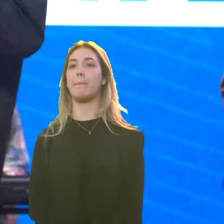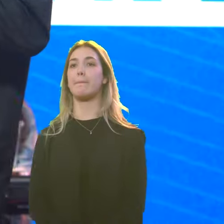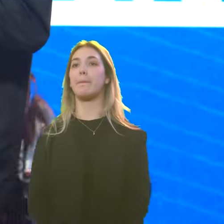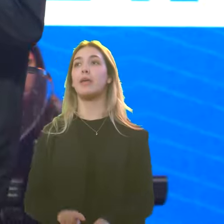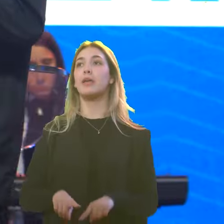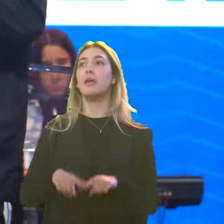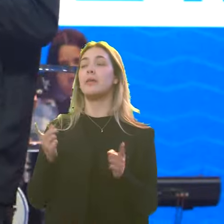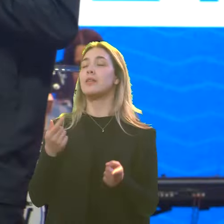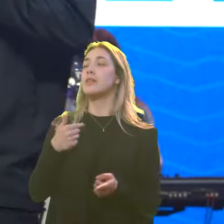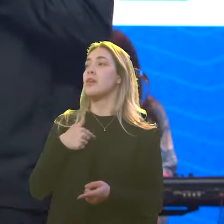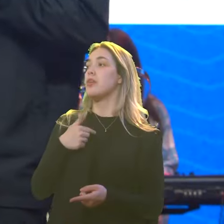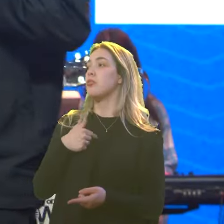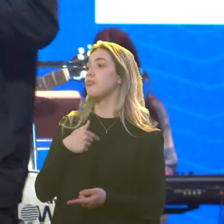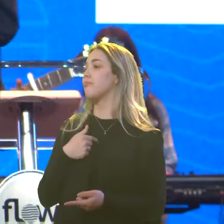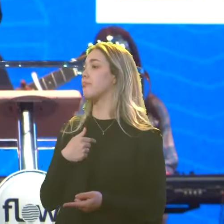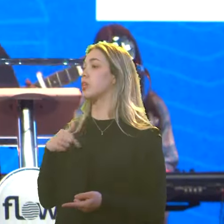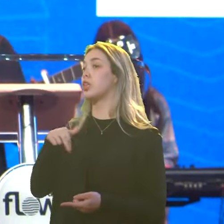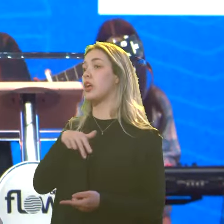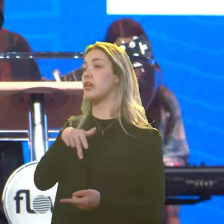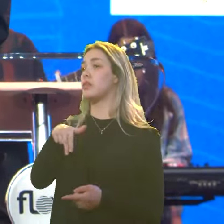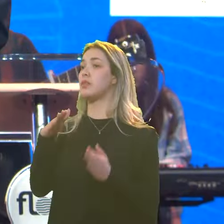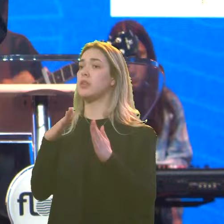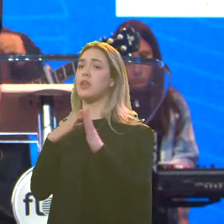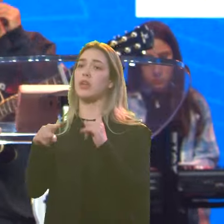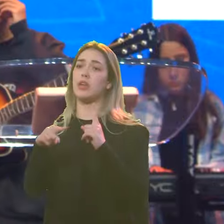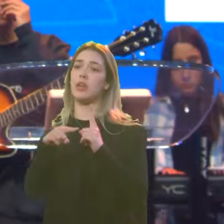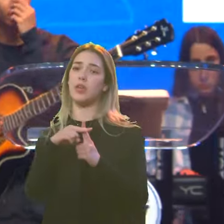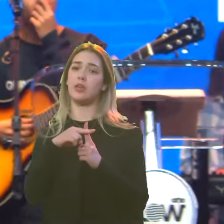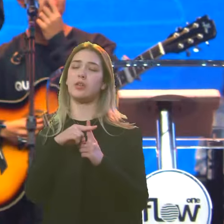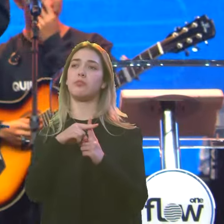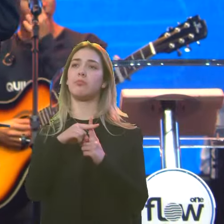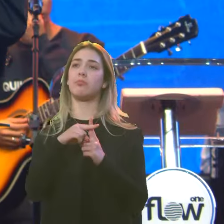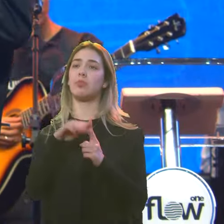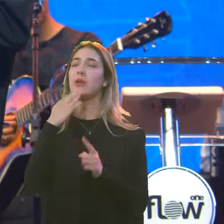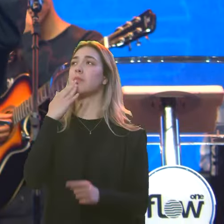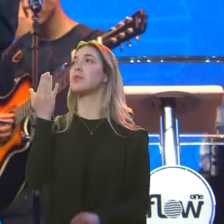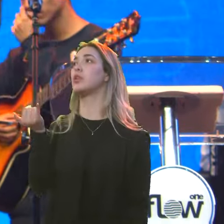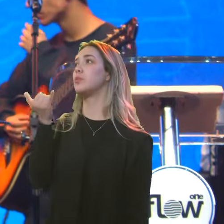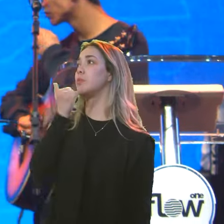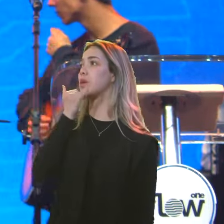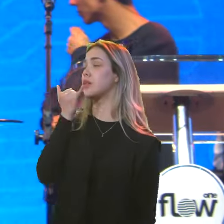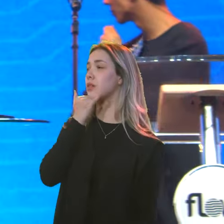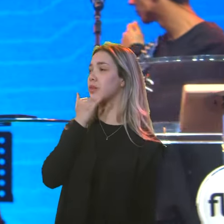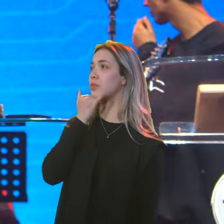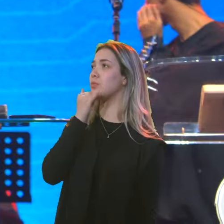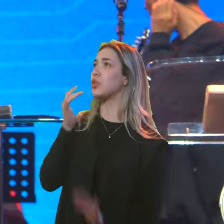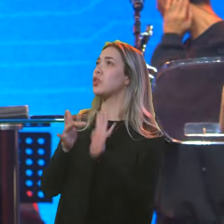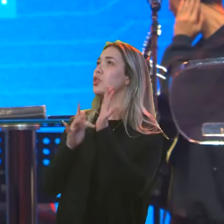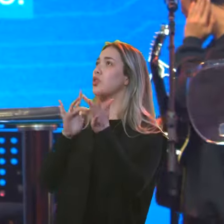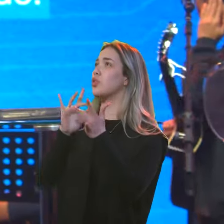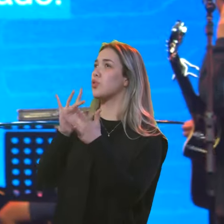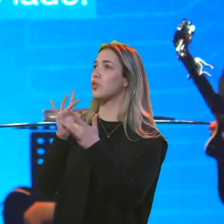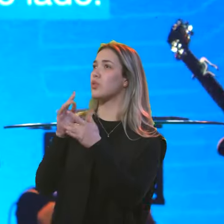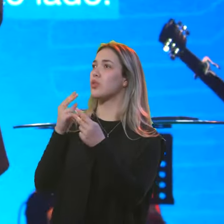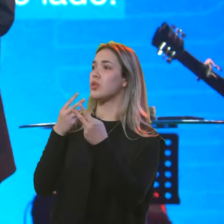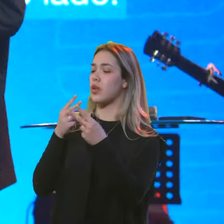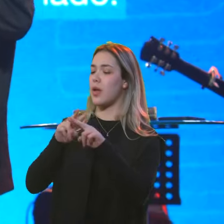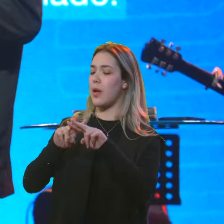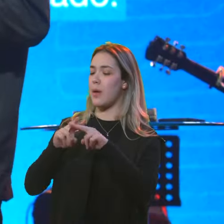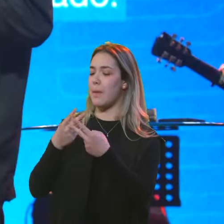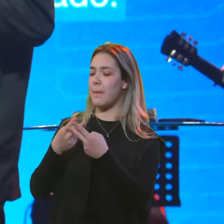desse tipo. Não é a primeira vez que eu peço perdão por esse pecado. Jesus vai ter paciência comigo de novo? Vai.